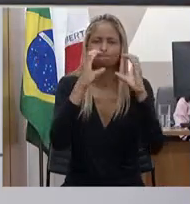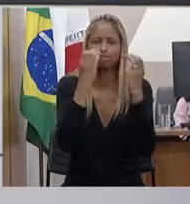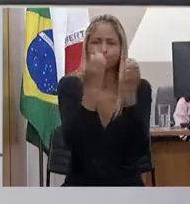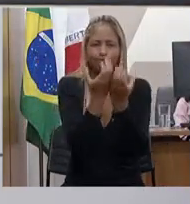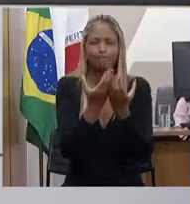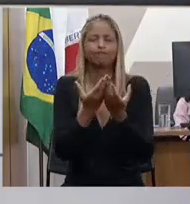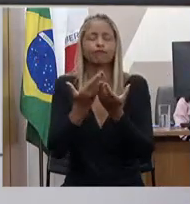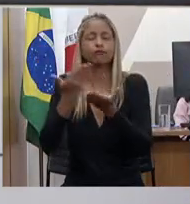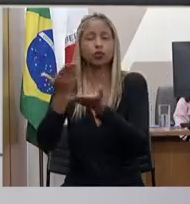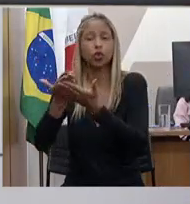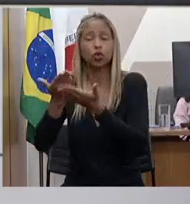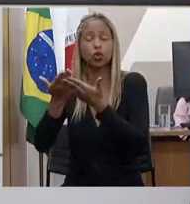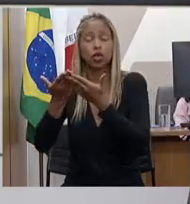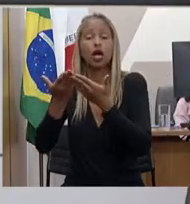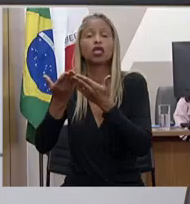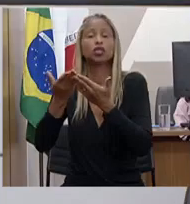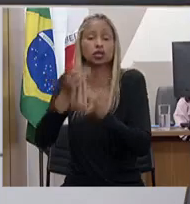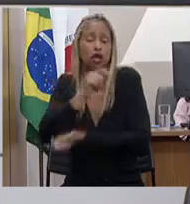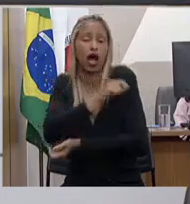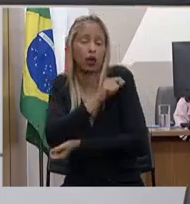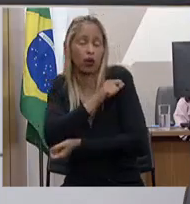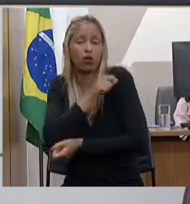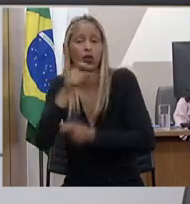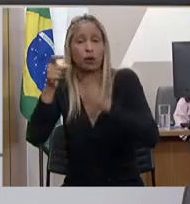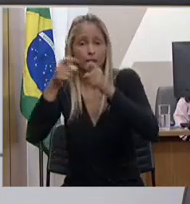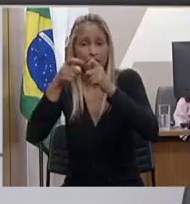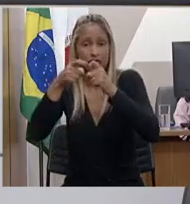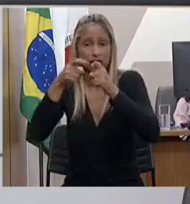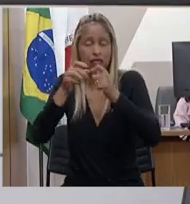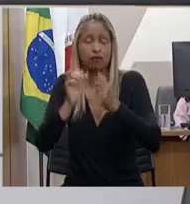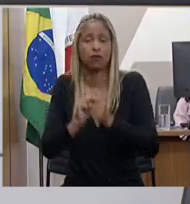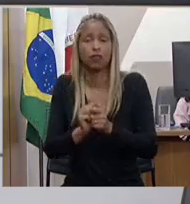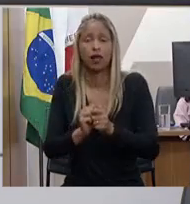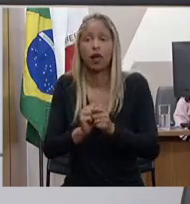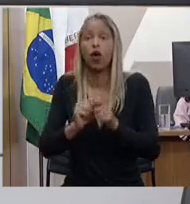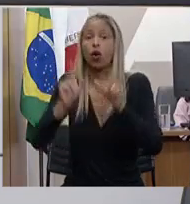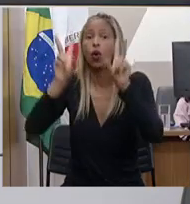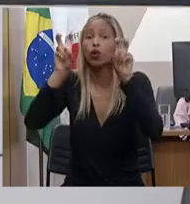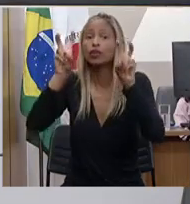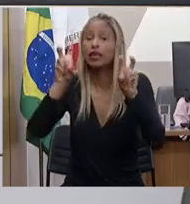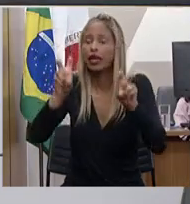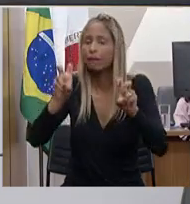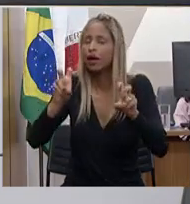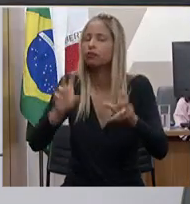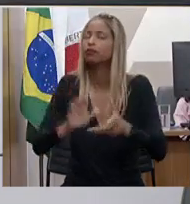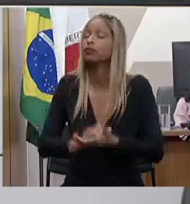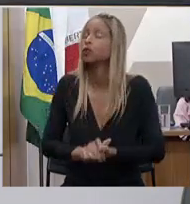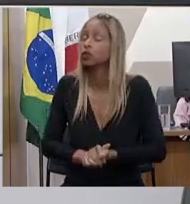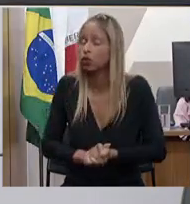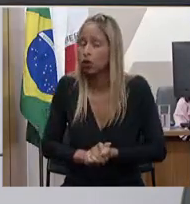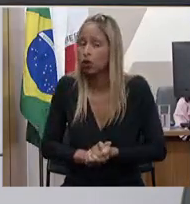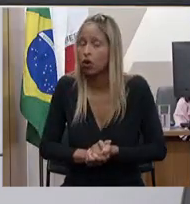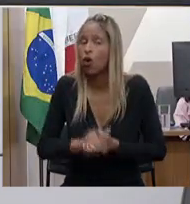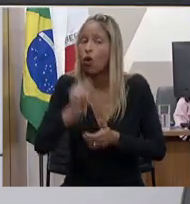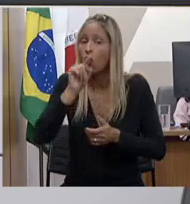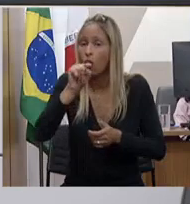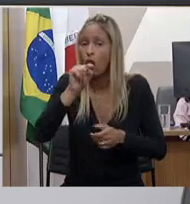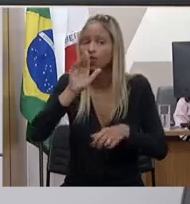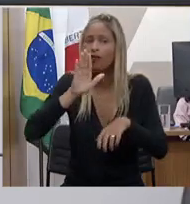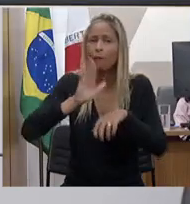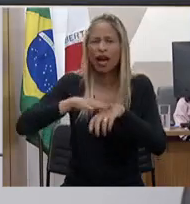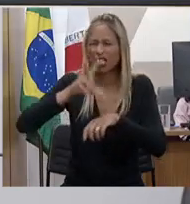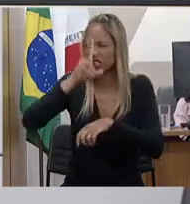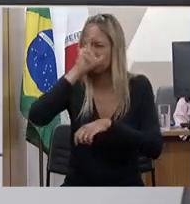os estudantes de medicina Valéria nós toma muita pancada lá e teve um deles estava mais